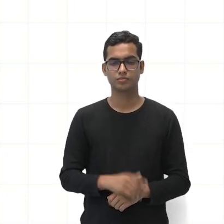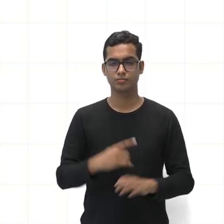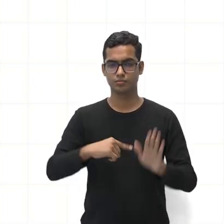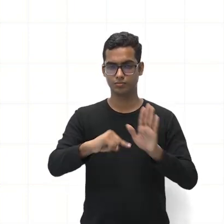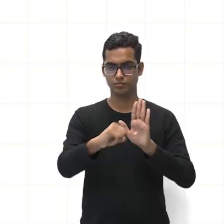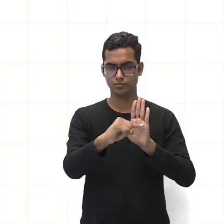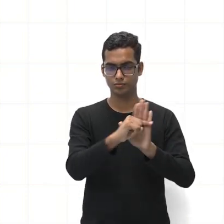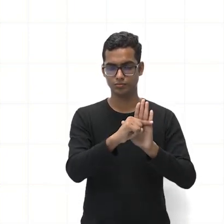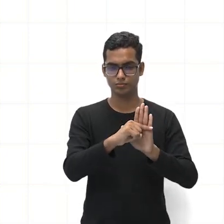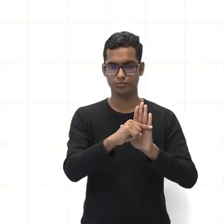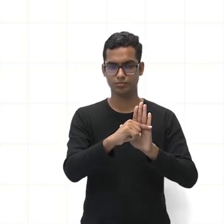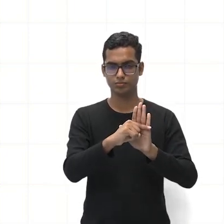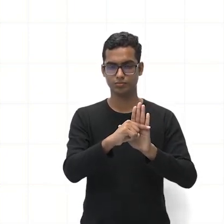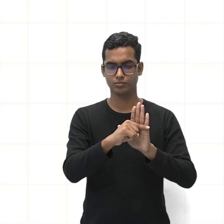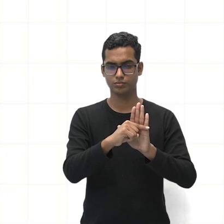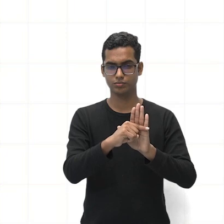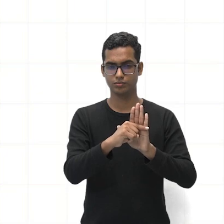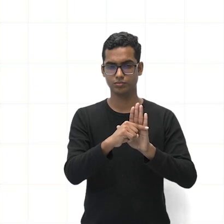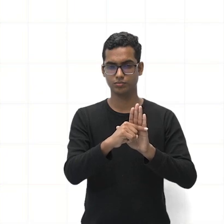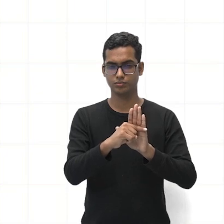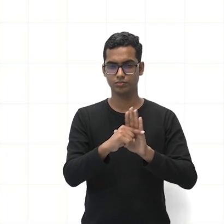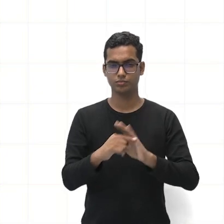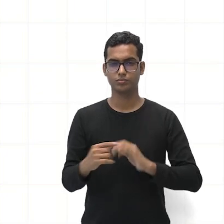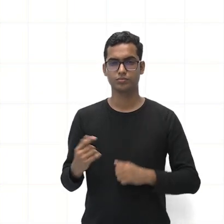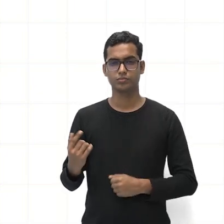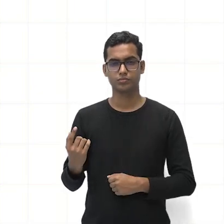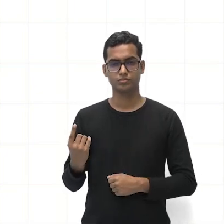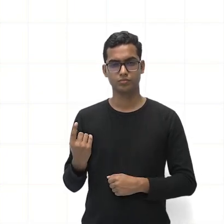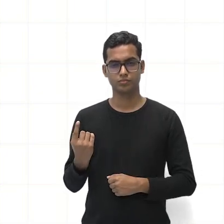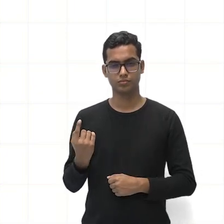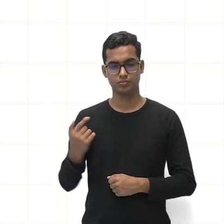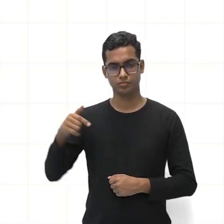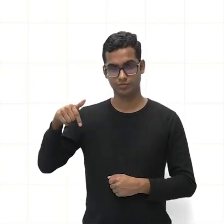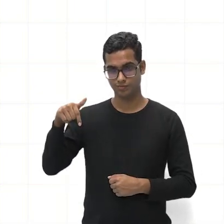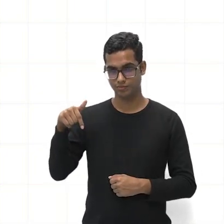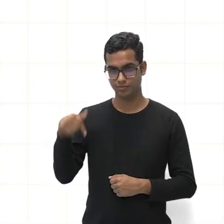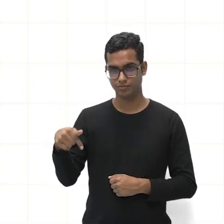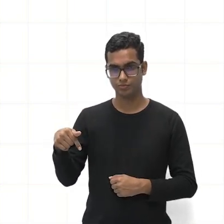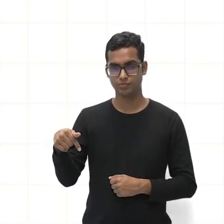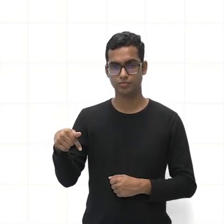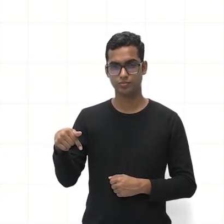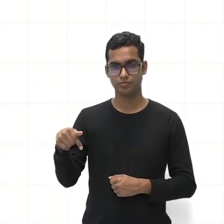subtraído, né? Vai ser subtraído esse valor aqui, né? De 7.